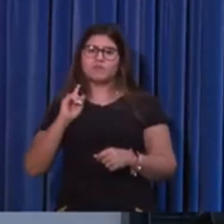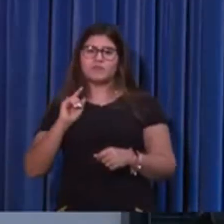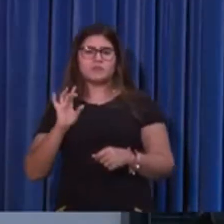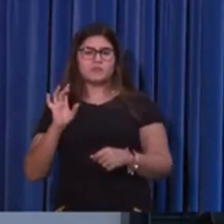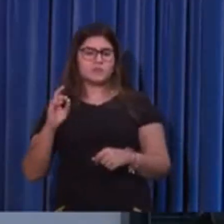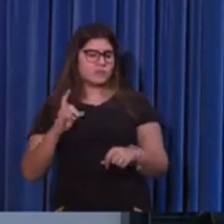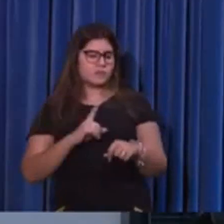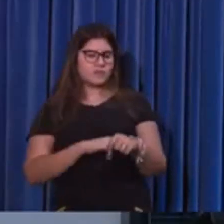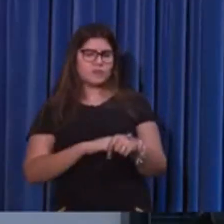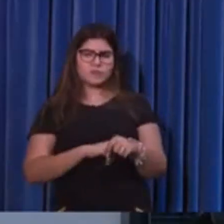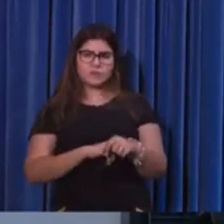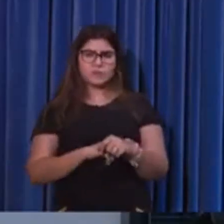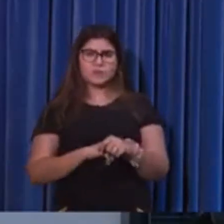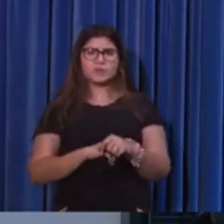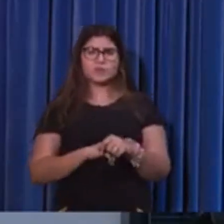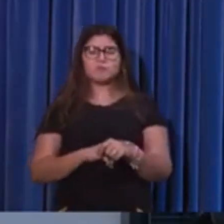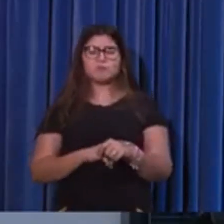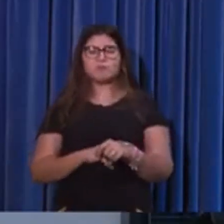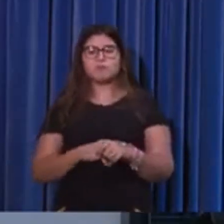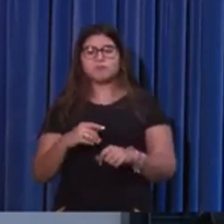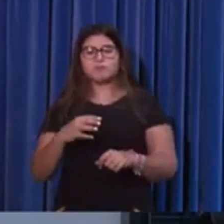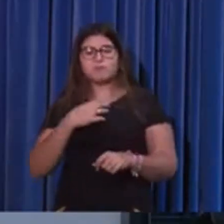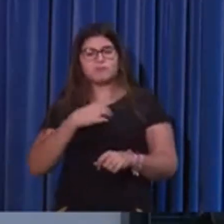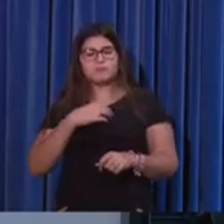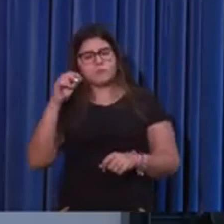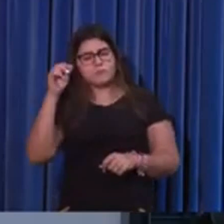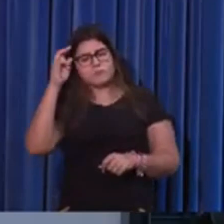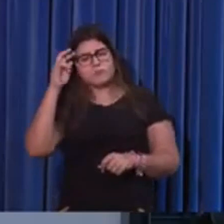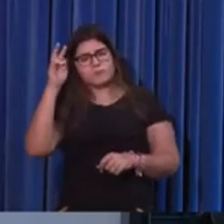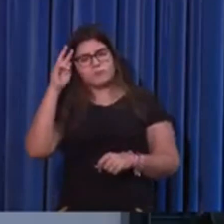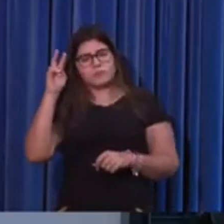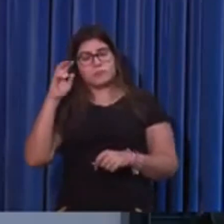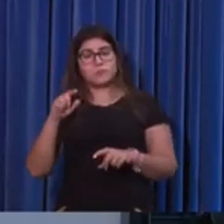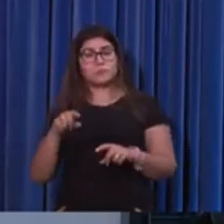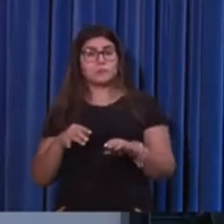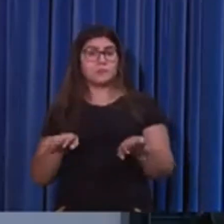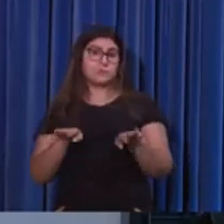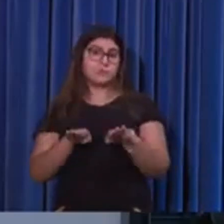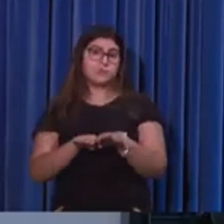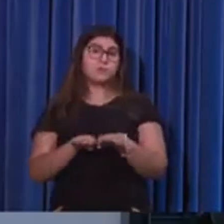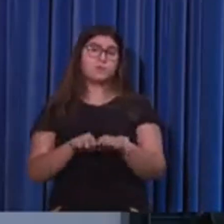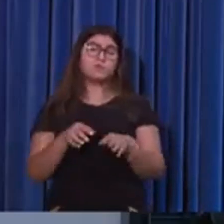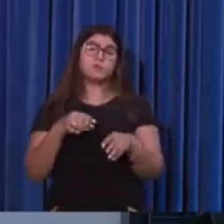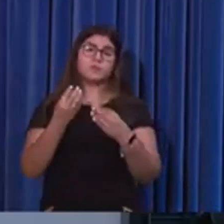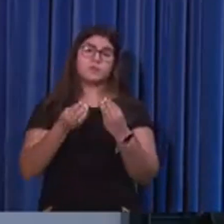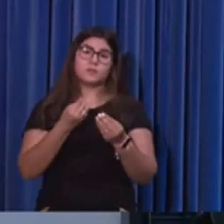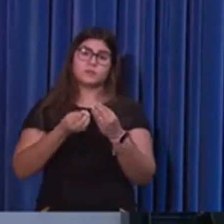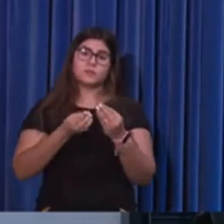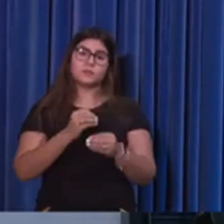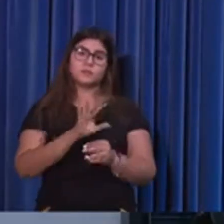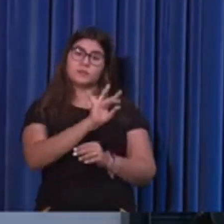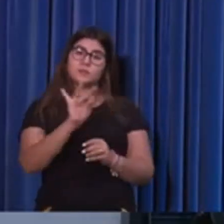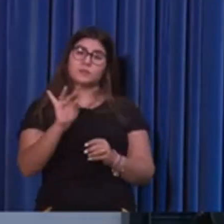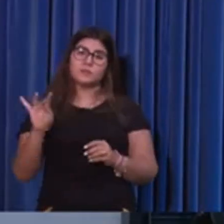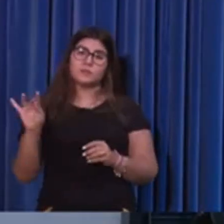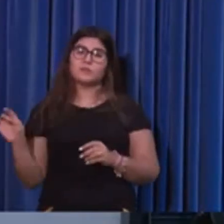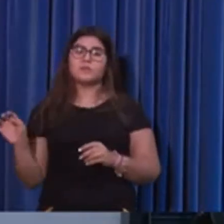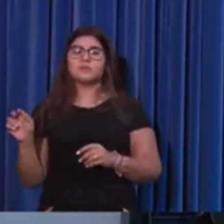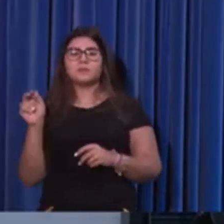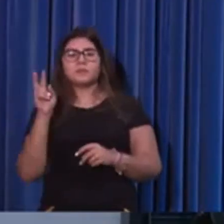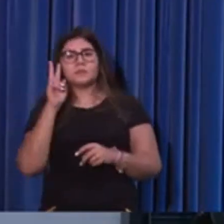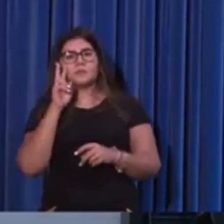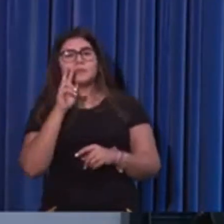uma questão de momento histórico, mas também como que cada um de nós